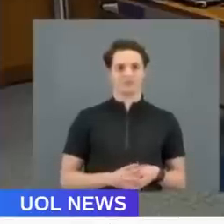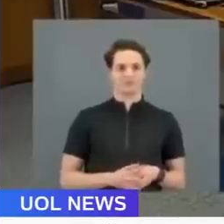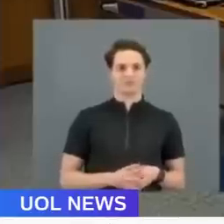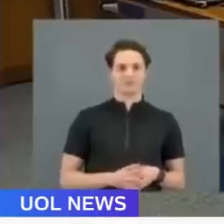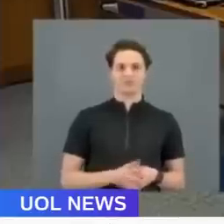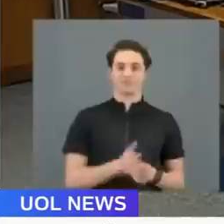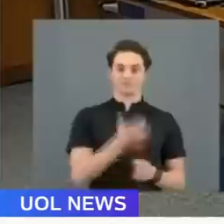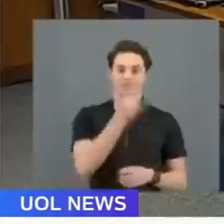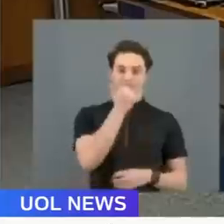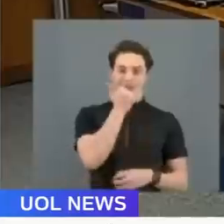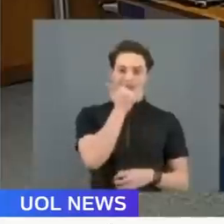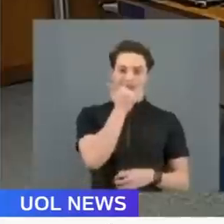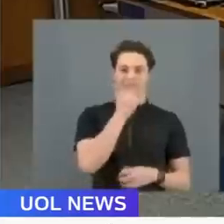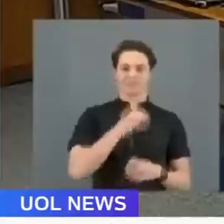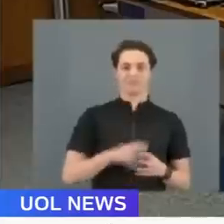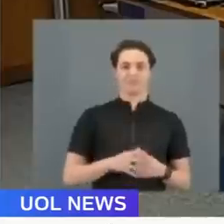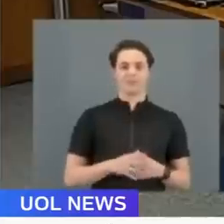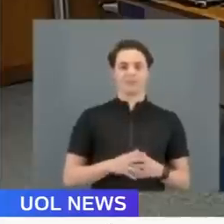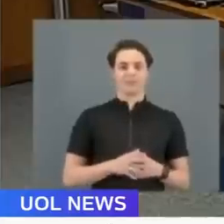peço desculpas,